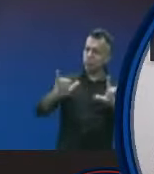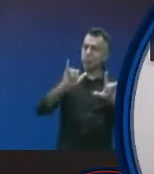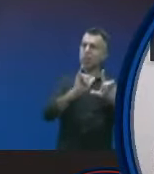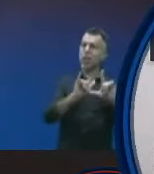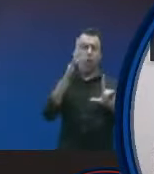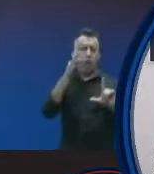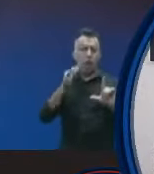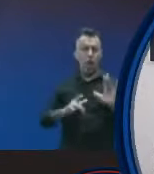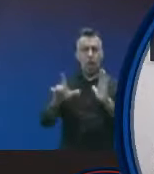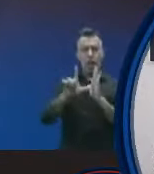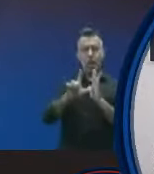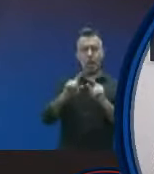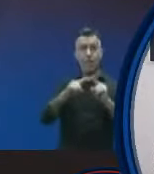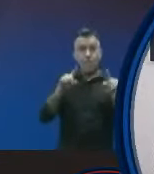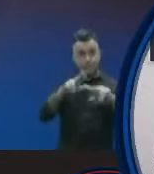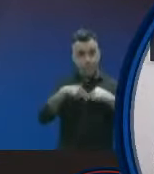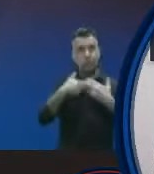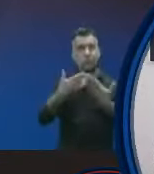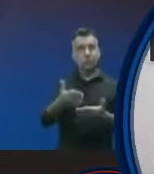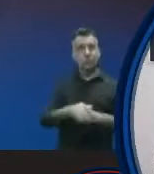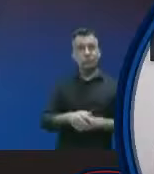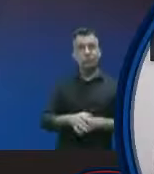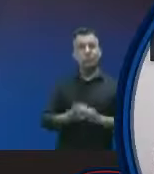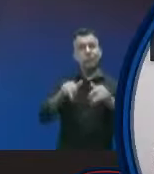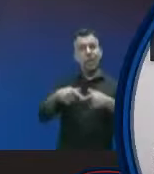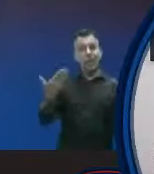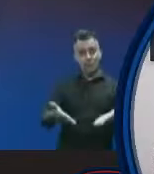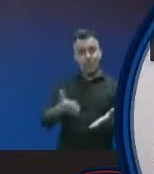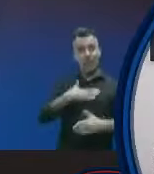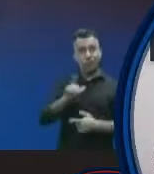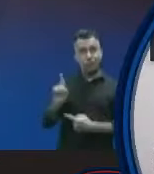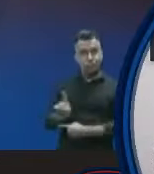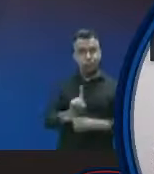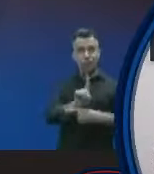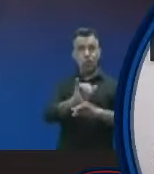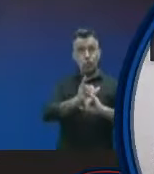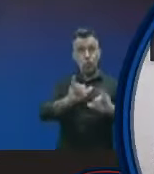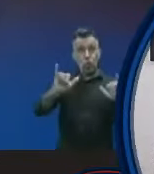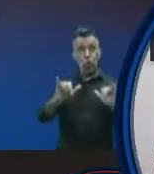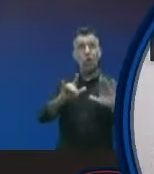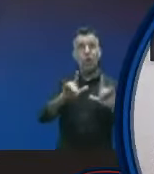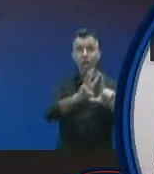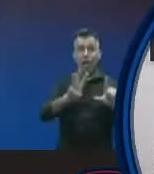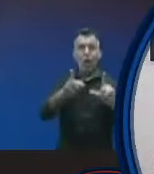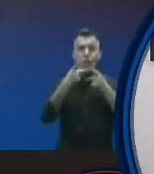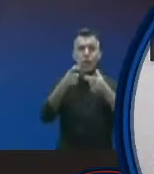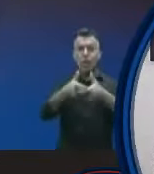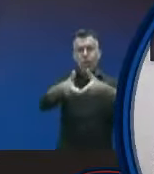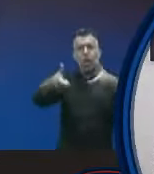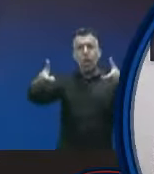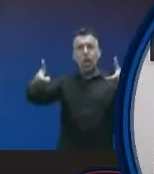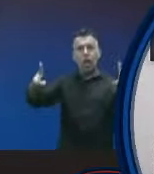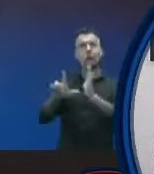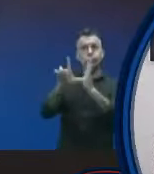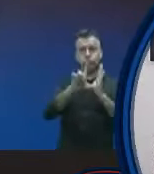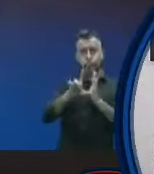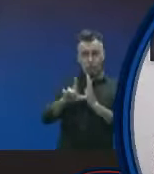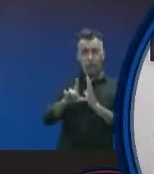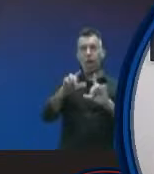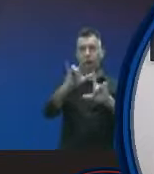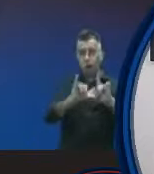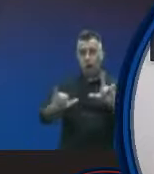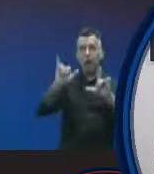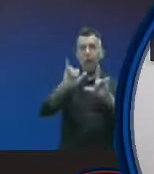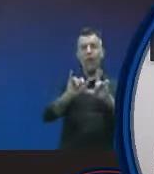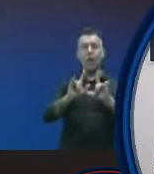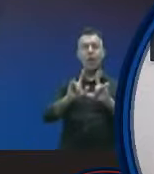loja física. Justamente por isso, encerro minha participação sobre marketplace falando de expansão de lojas.